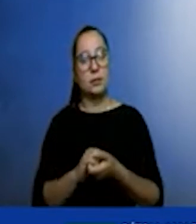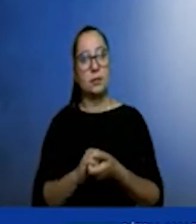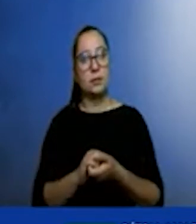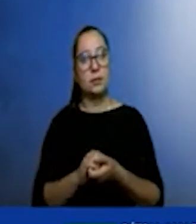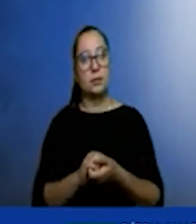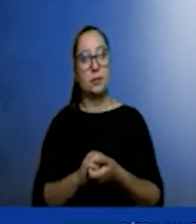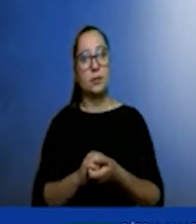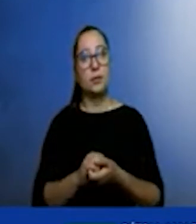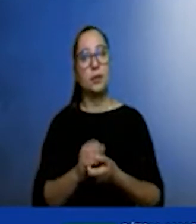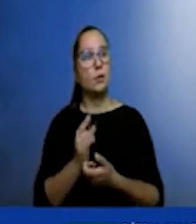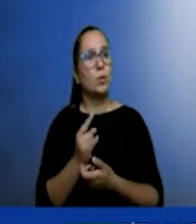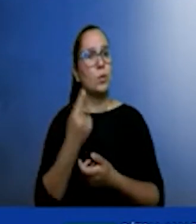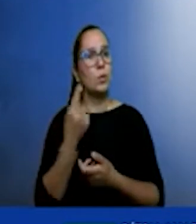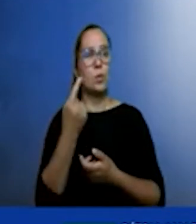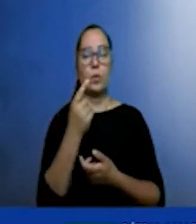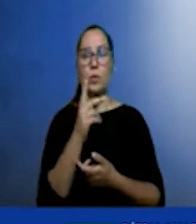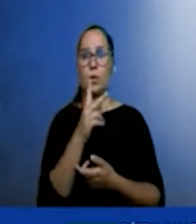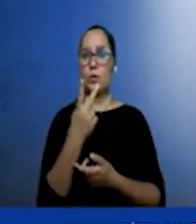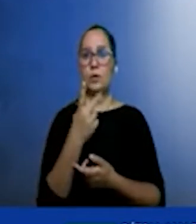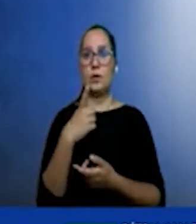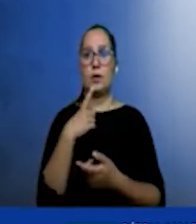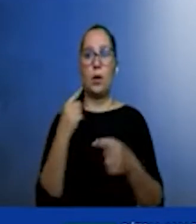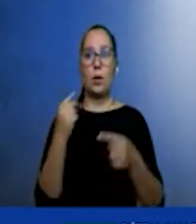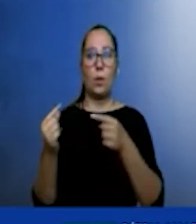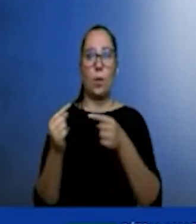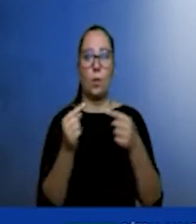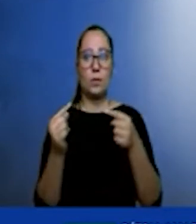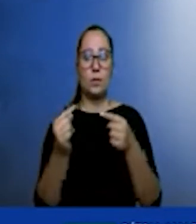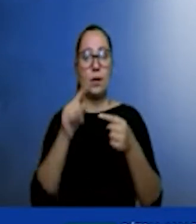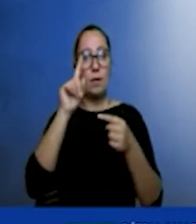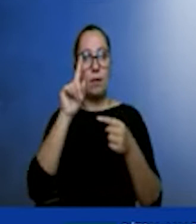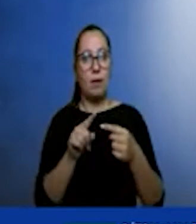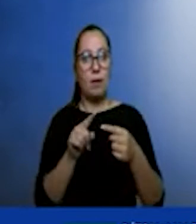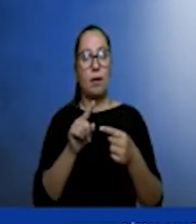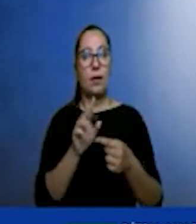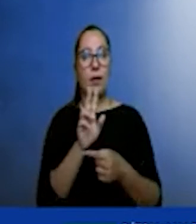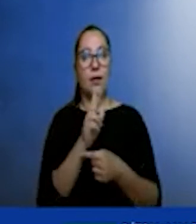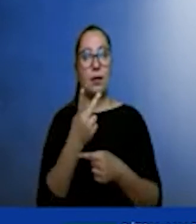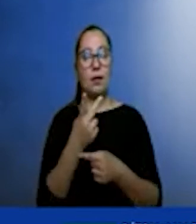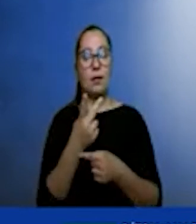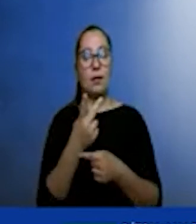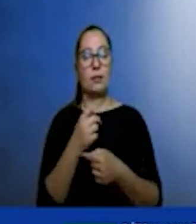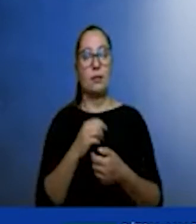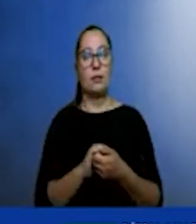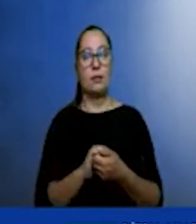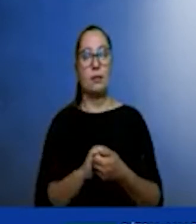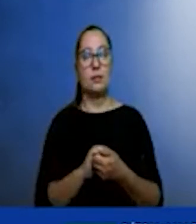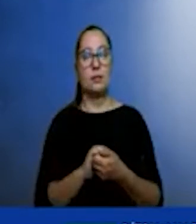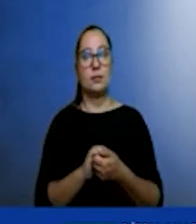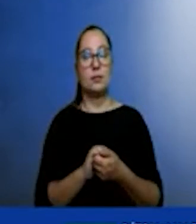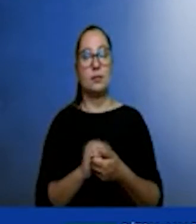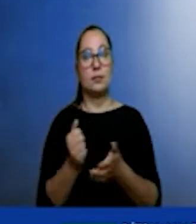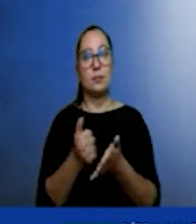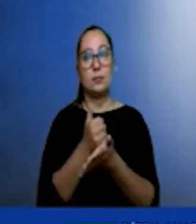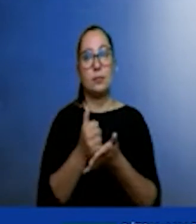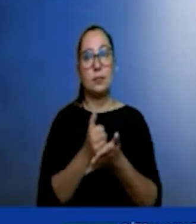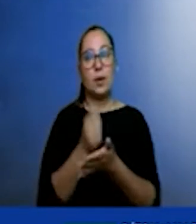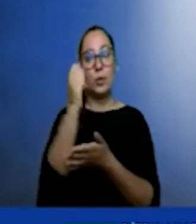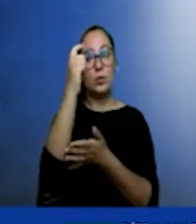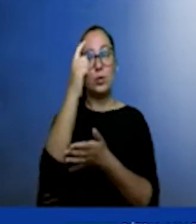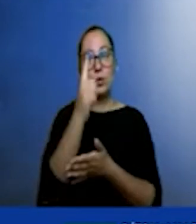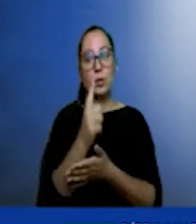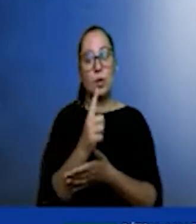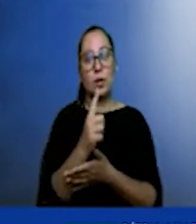o único hidrogênio que compete é o hidrogênio originário de solar